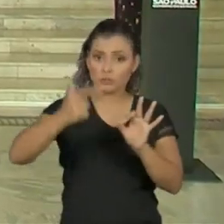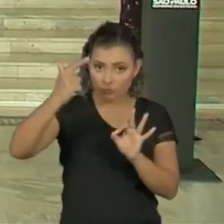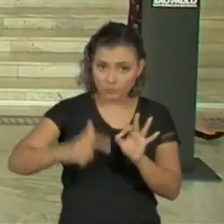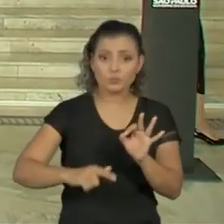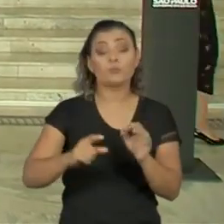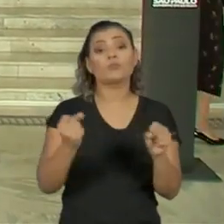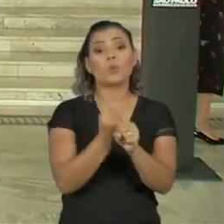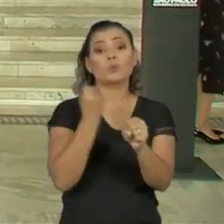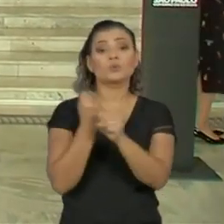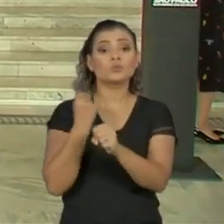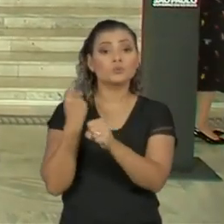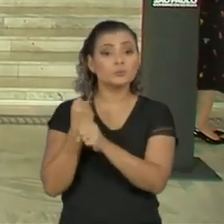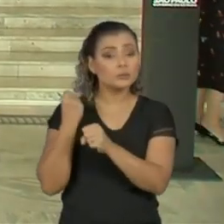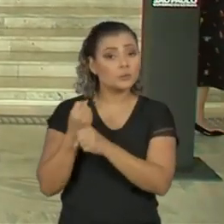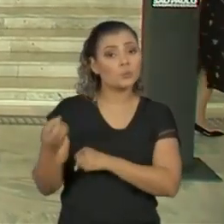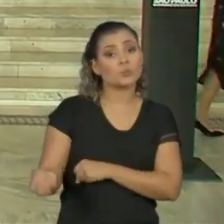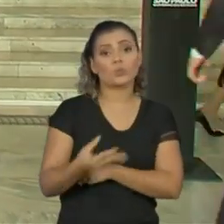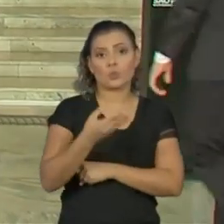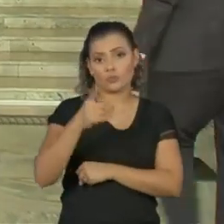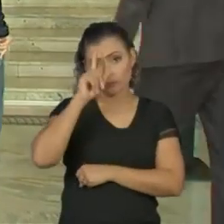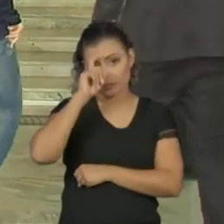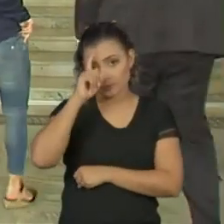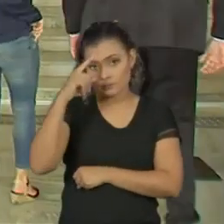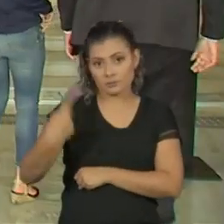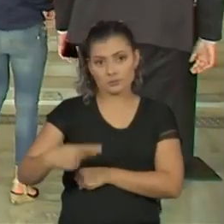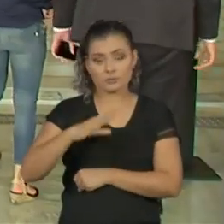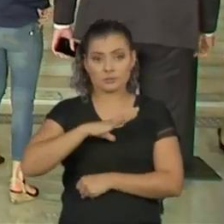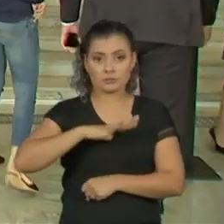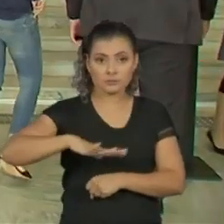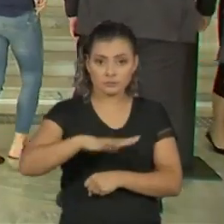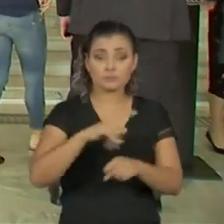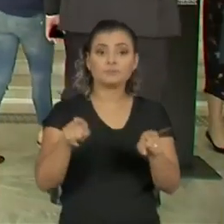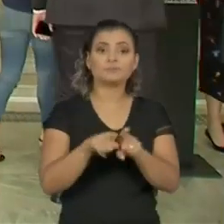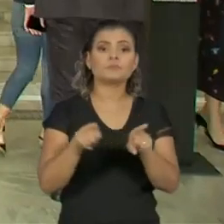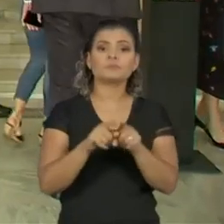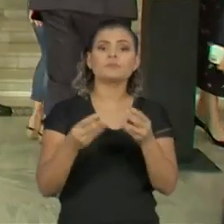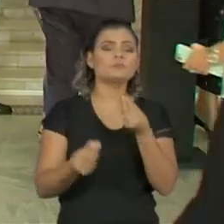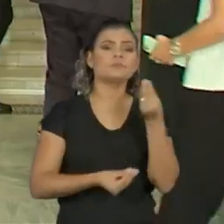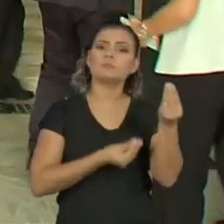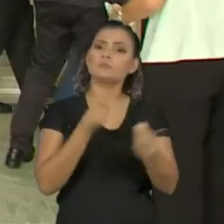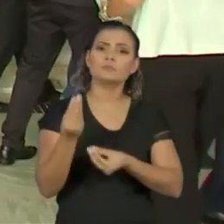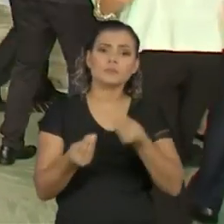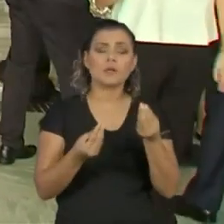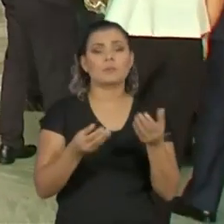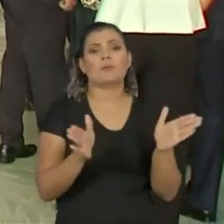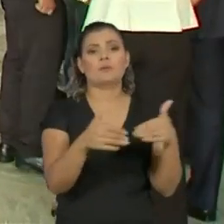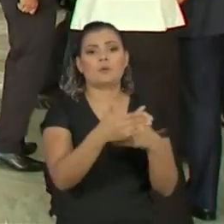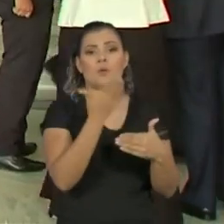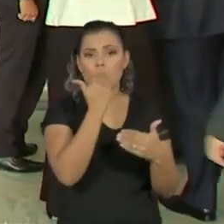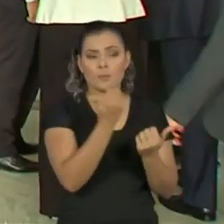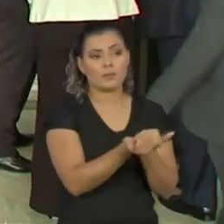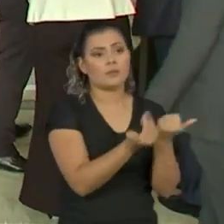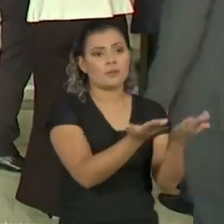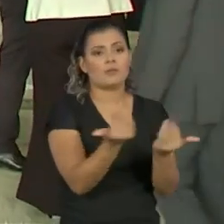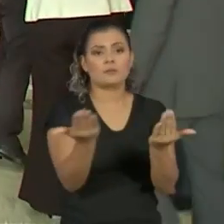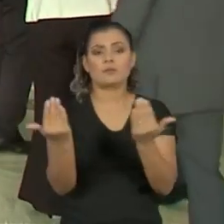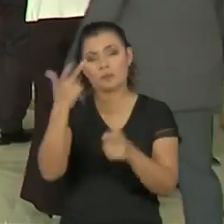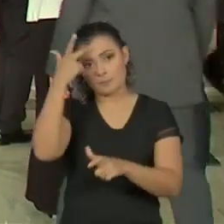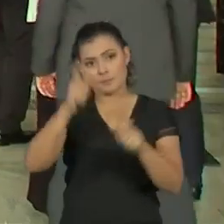um hospital de campanha aqui na cidade de São Paulo e também a distribuição de cestas de alimentos para